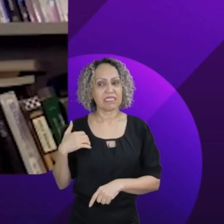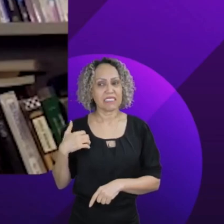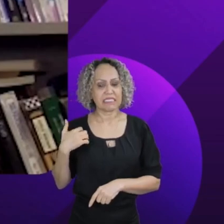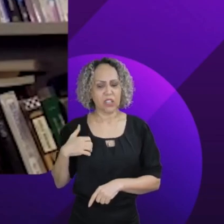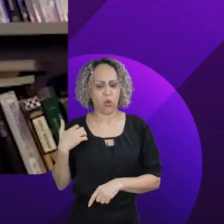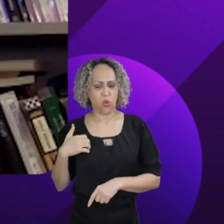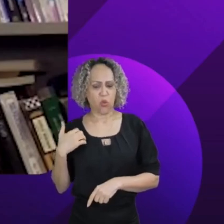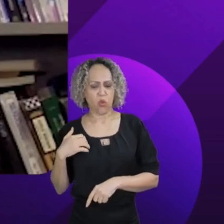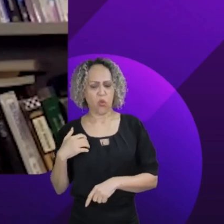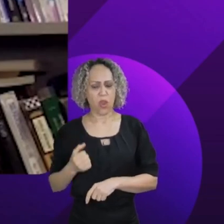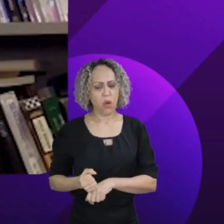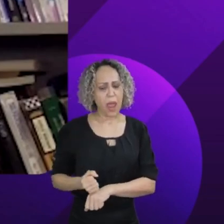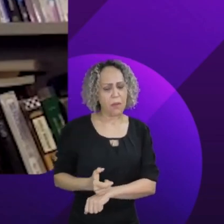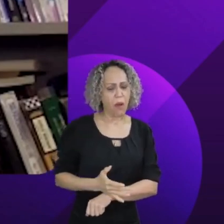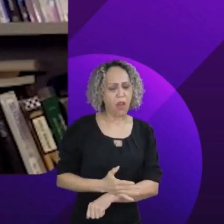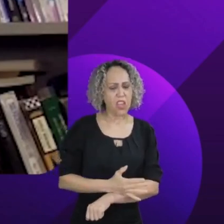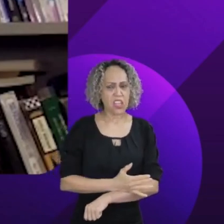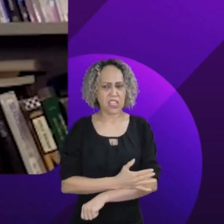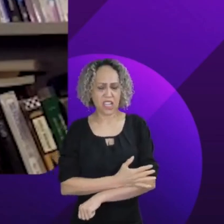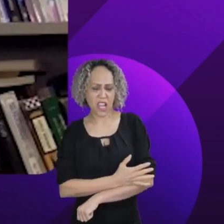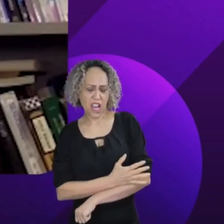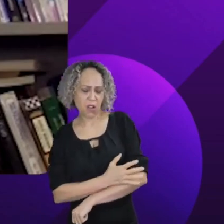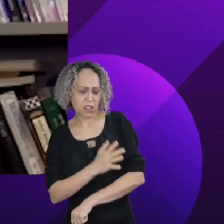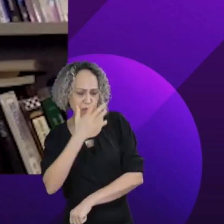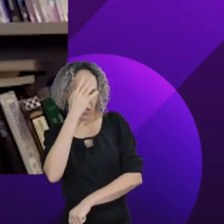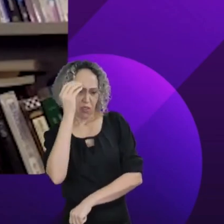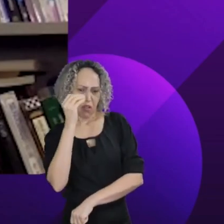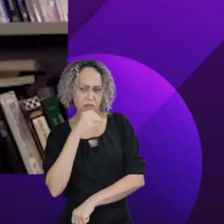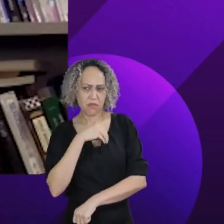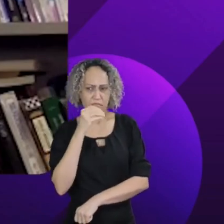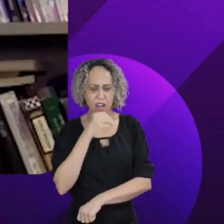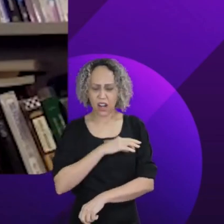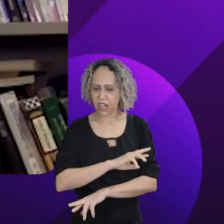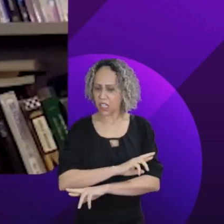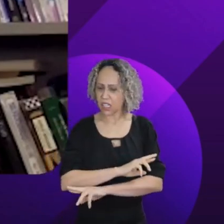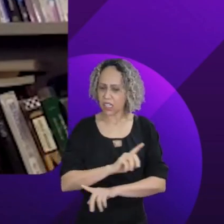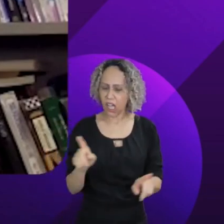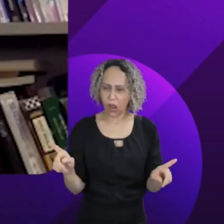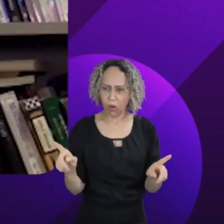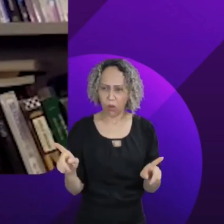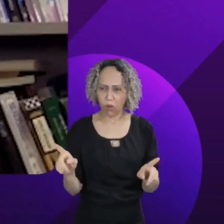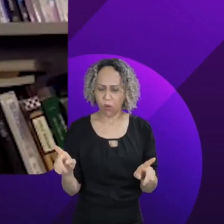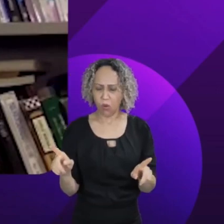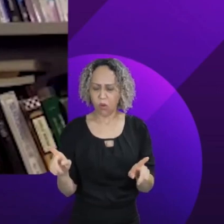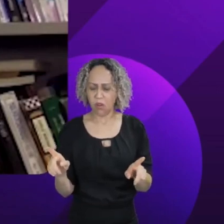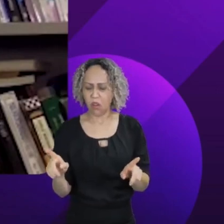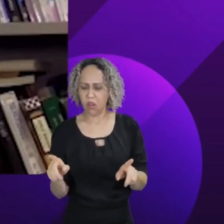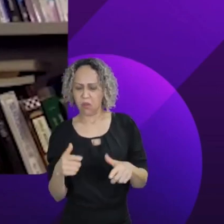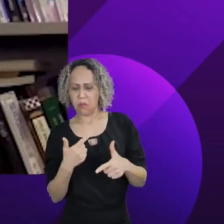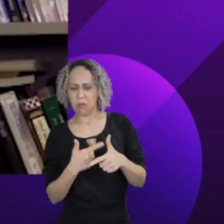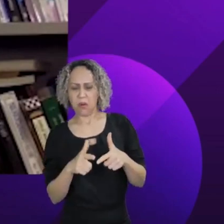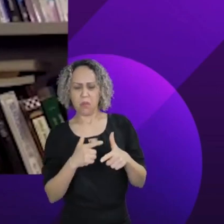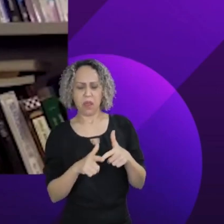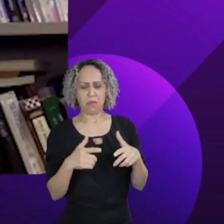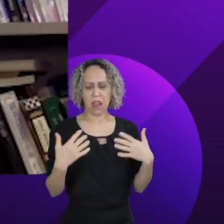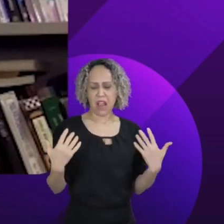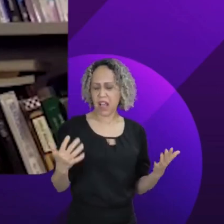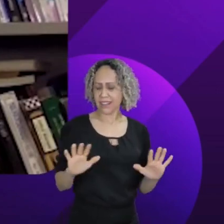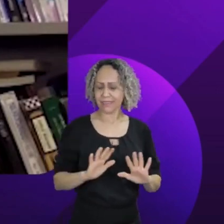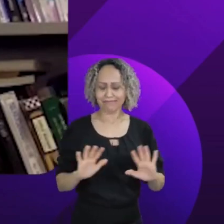uma emoção de fracos, ela não é uma emoção problemática,